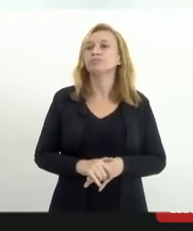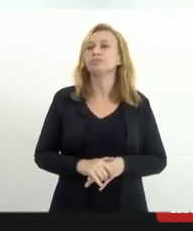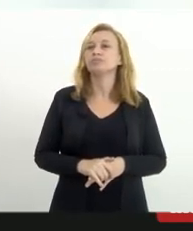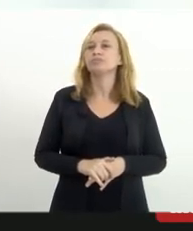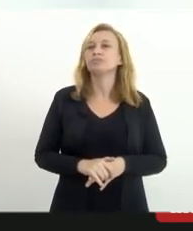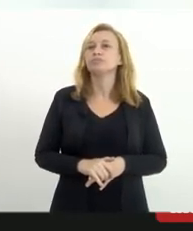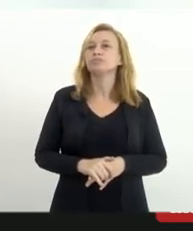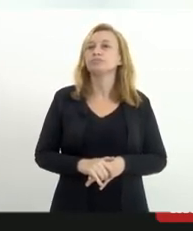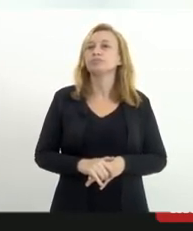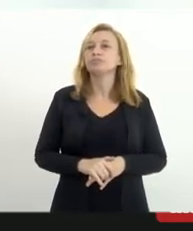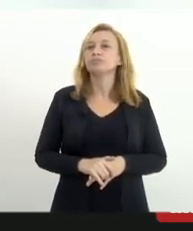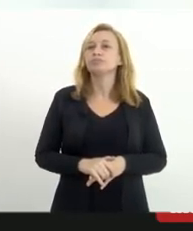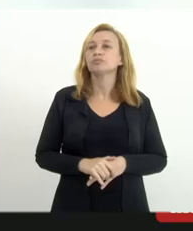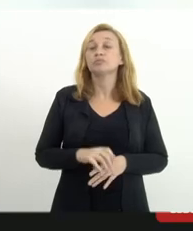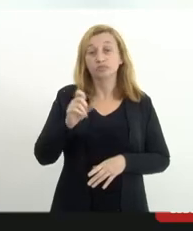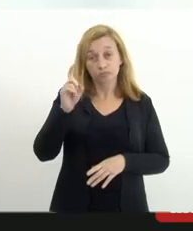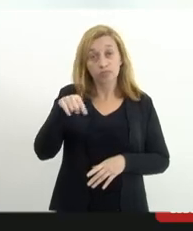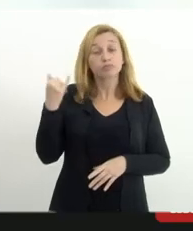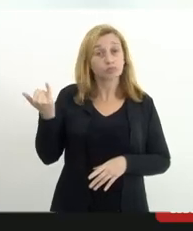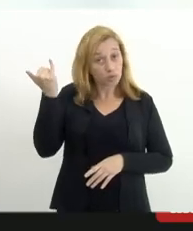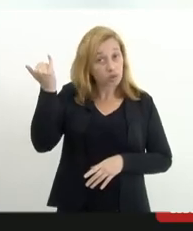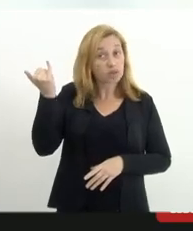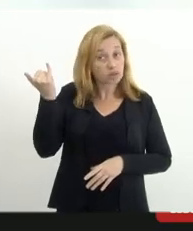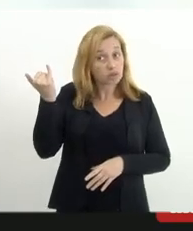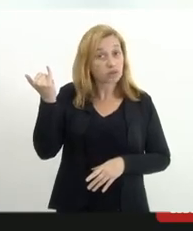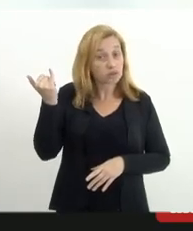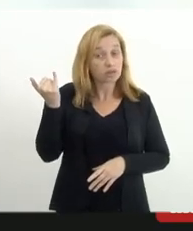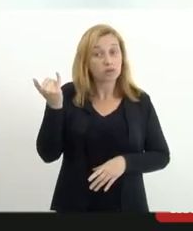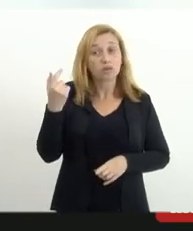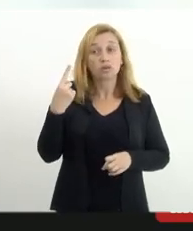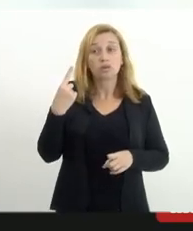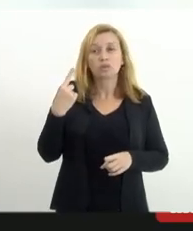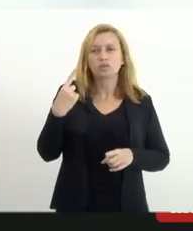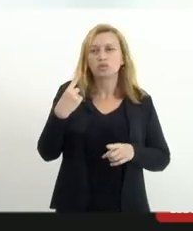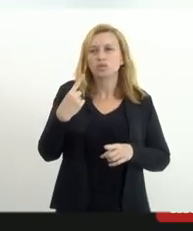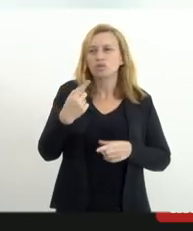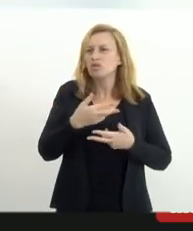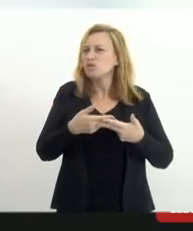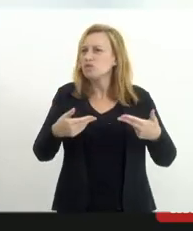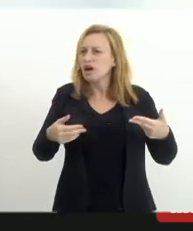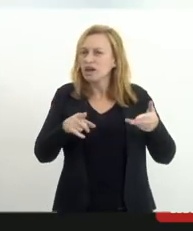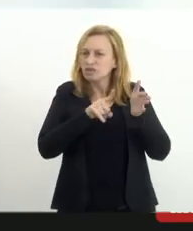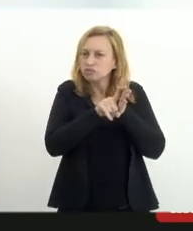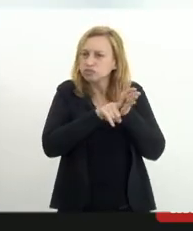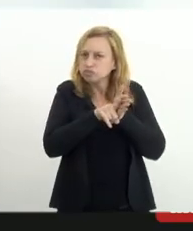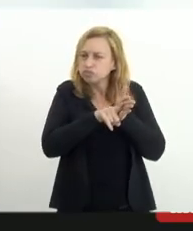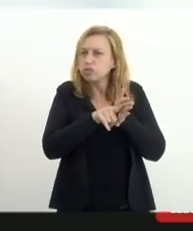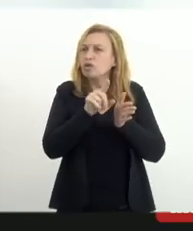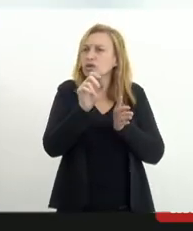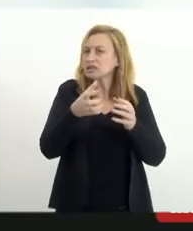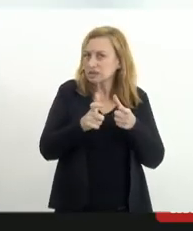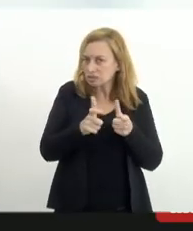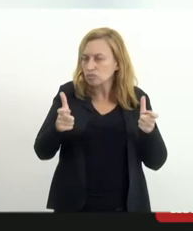isso será importante, porque é um acervo de consulta muito grande, viu, Fortuna?